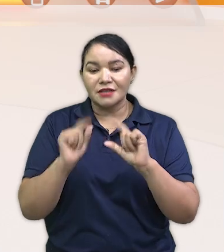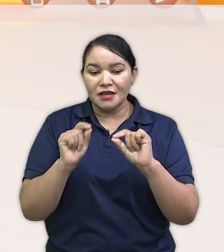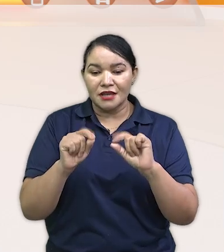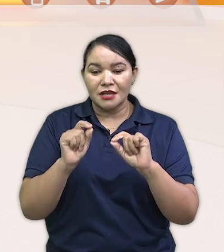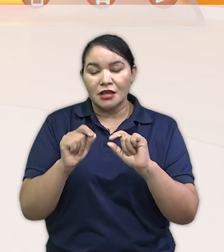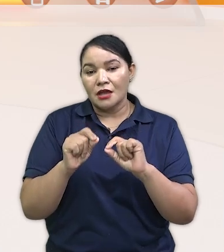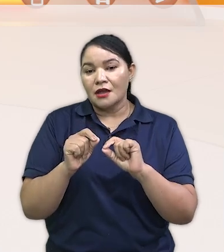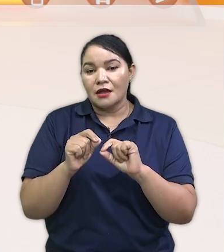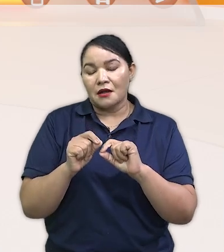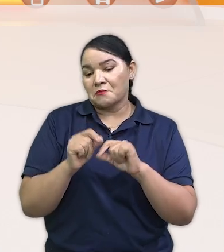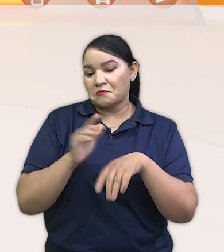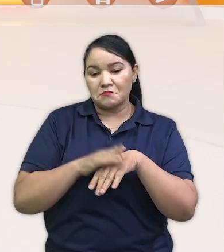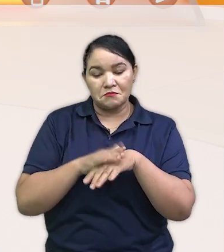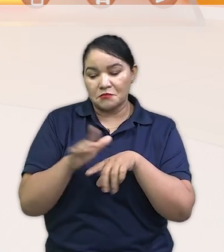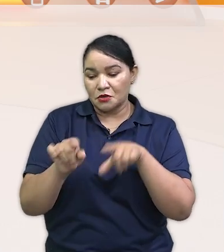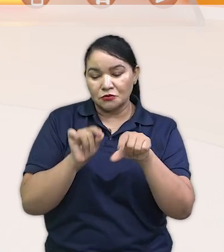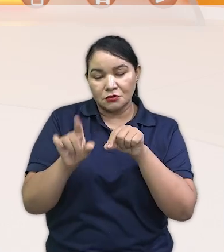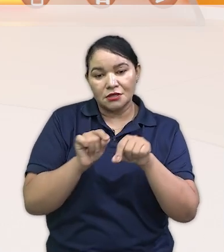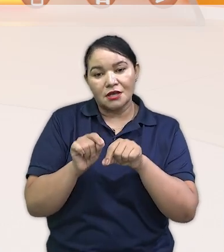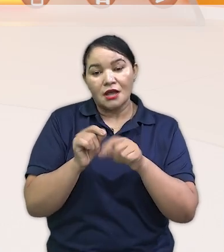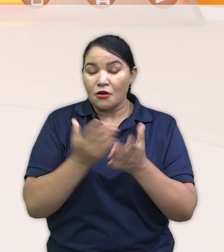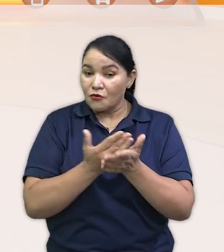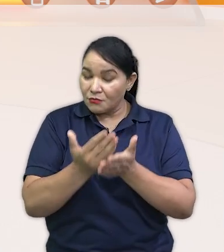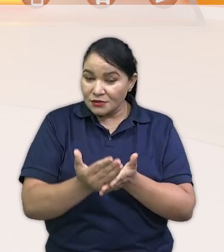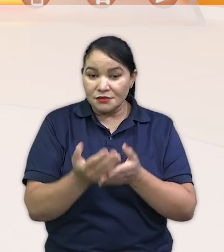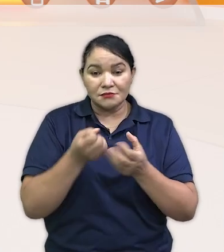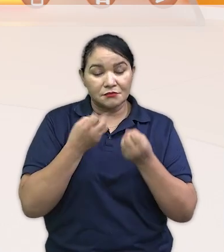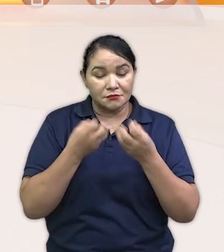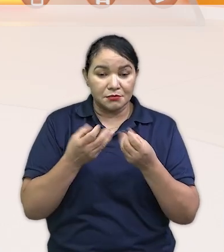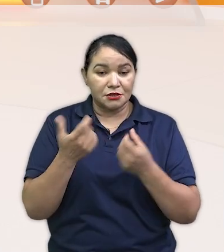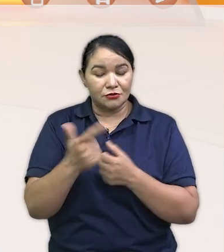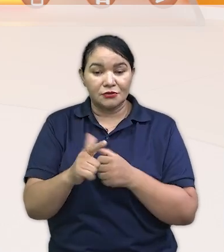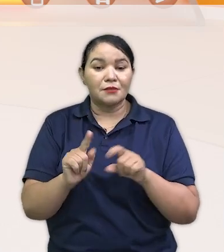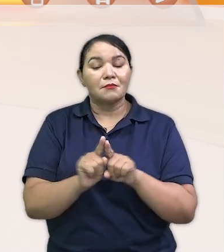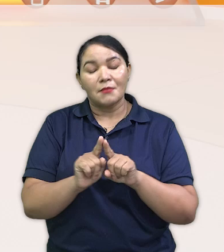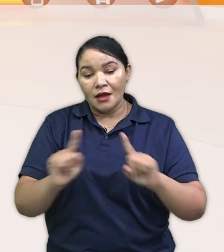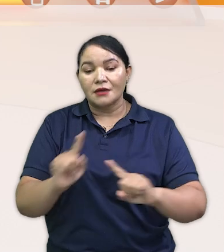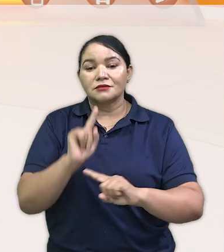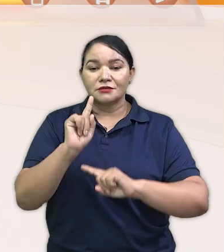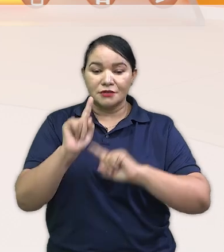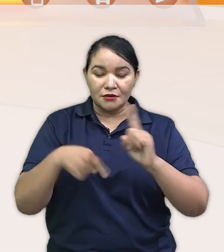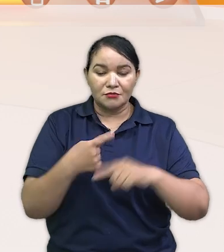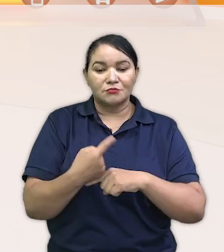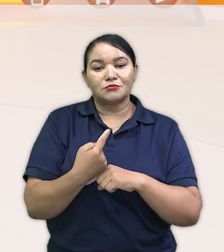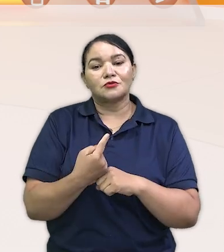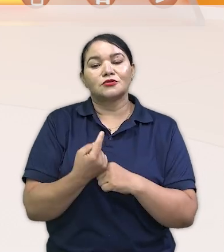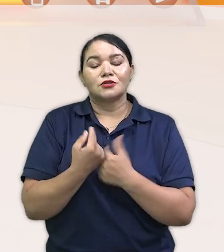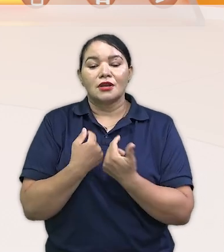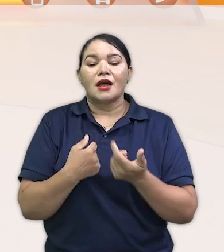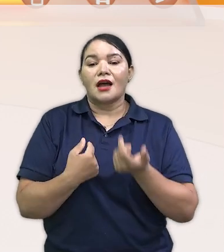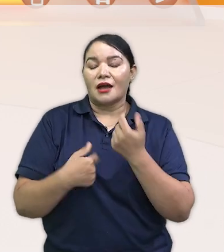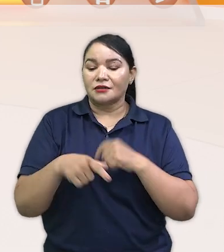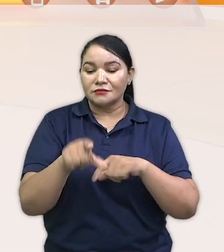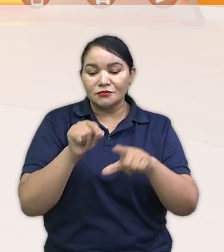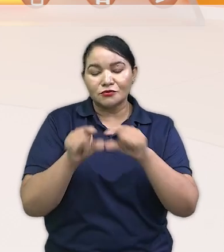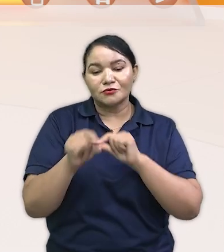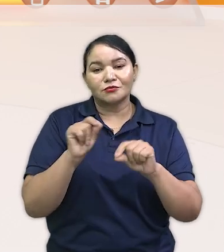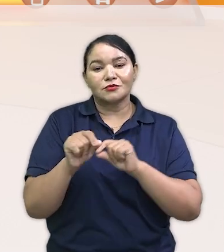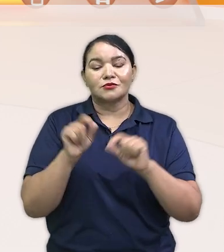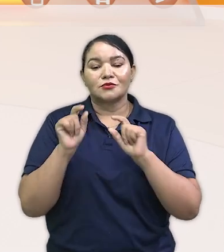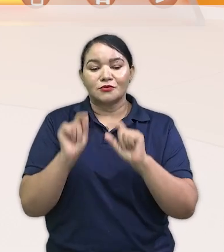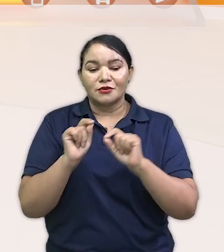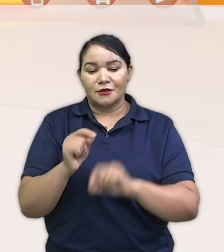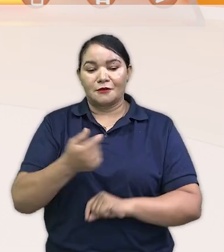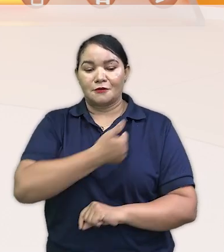foi chamado de poder de consenso, embora não tenha começado muito bem dessa maneira, né? Mas acabou se tornando esse poder de consenso a nossa